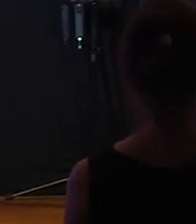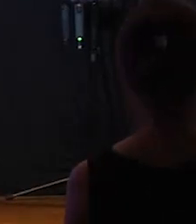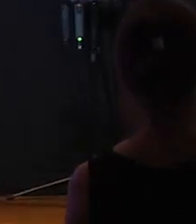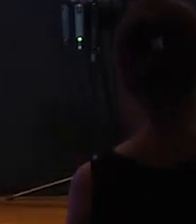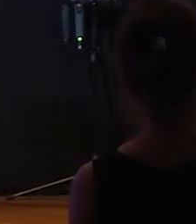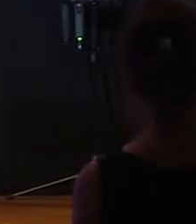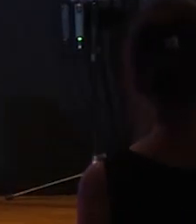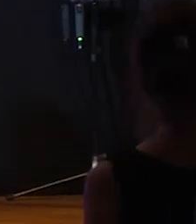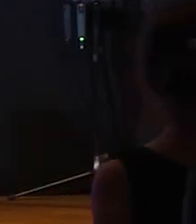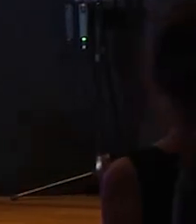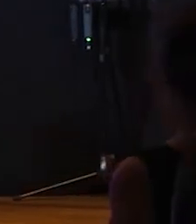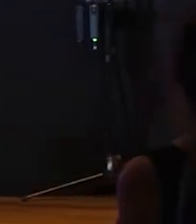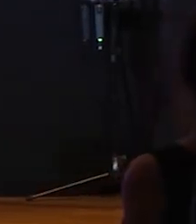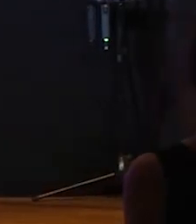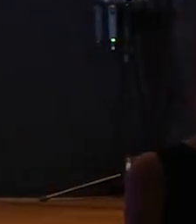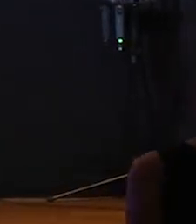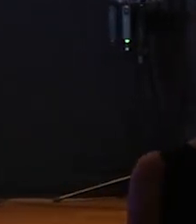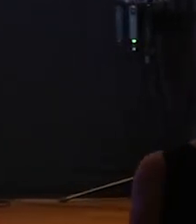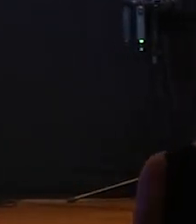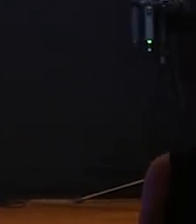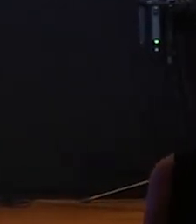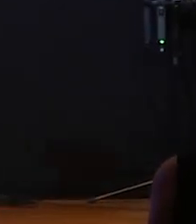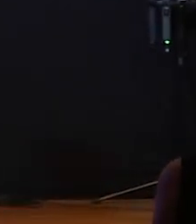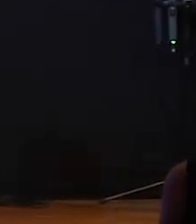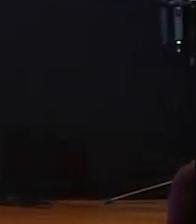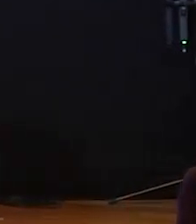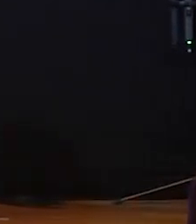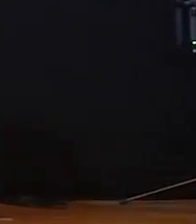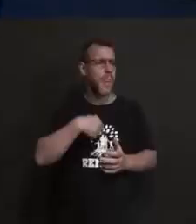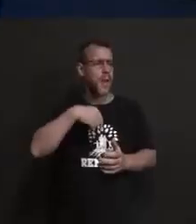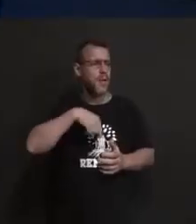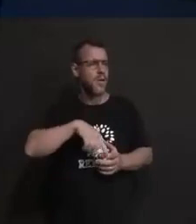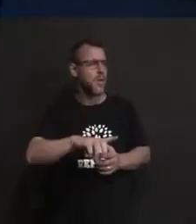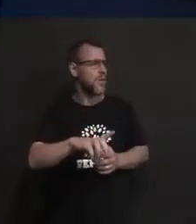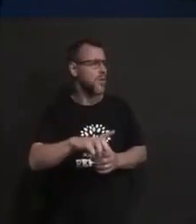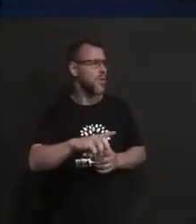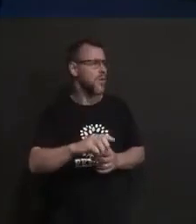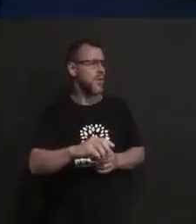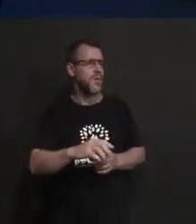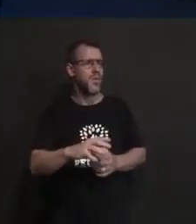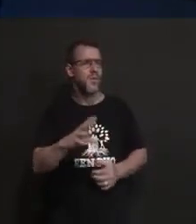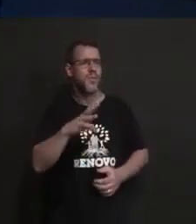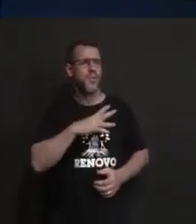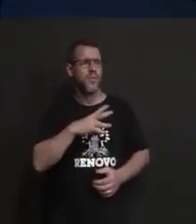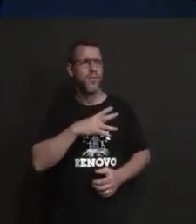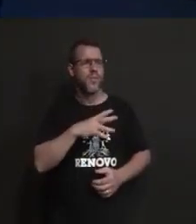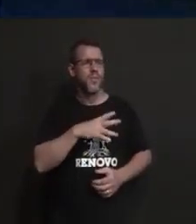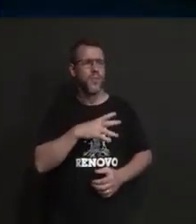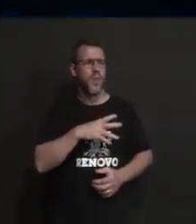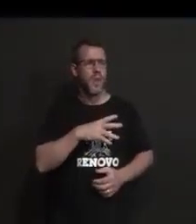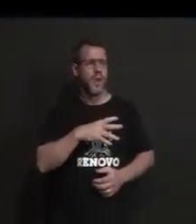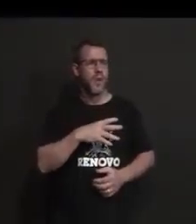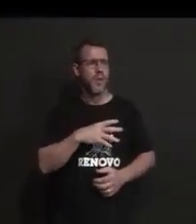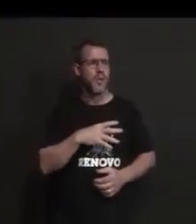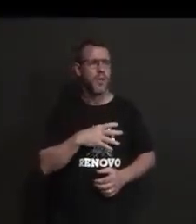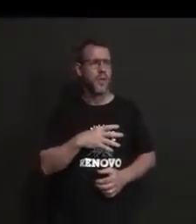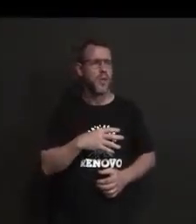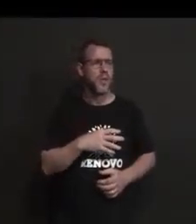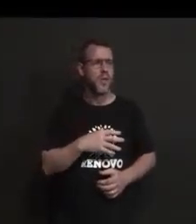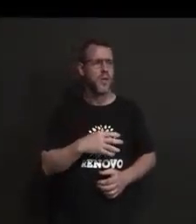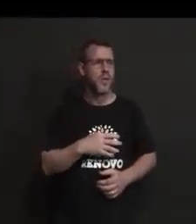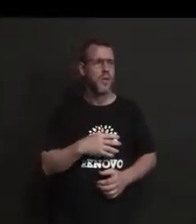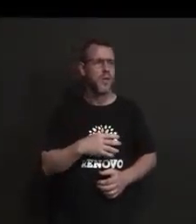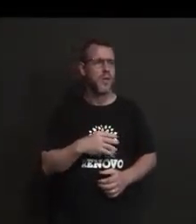espetáculo. Não, nós temos... Olha, eu fui em Taubaté, eu vi uma política lá. Que impressionante que é.